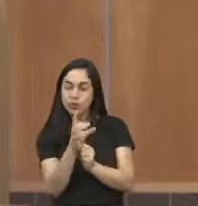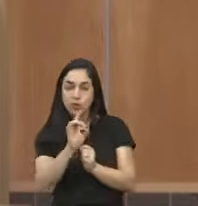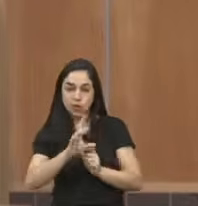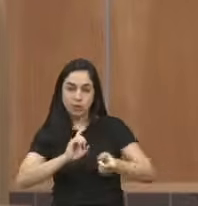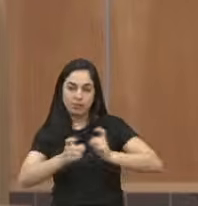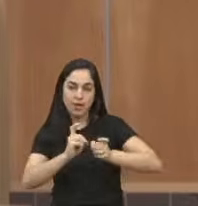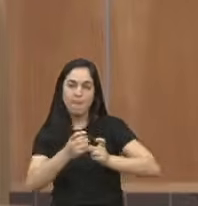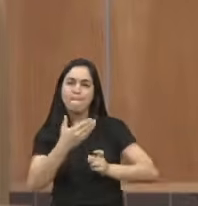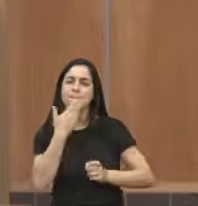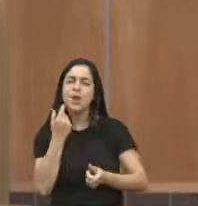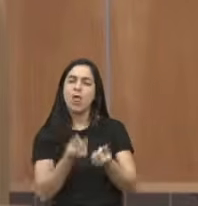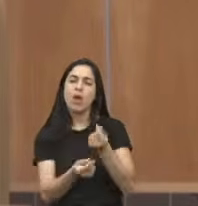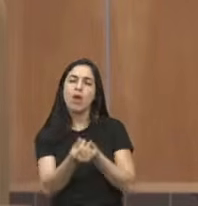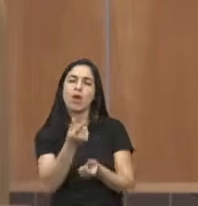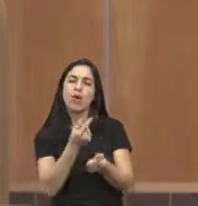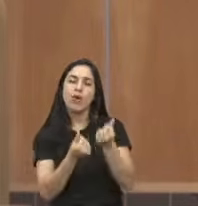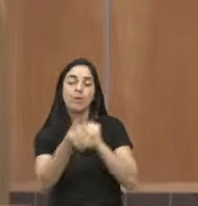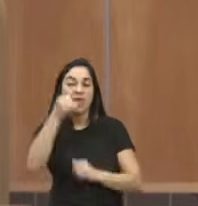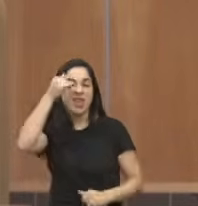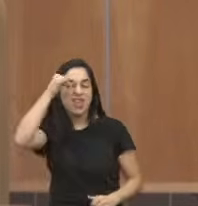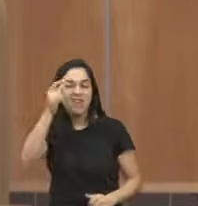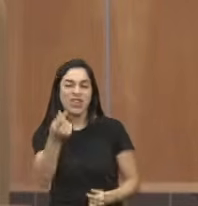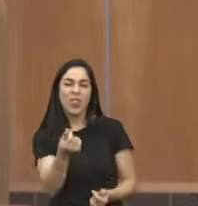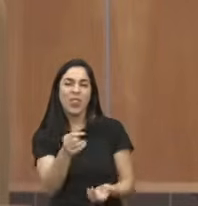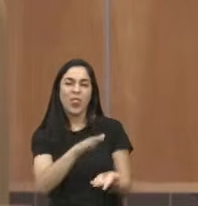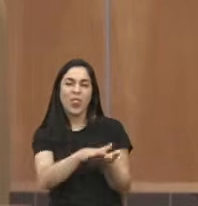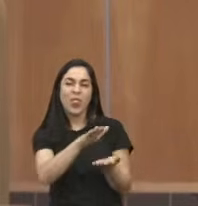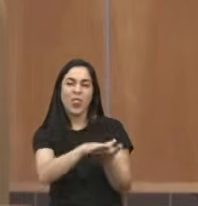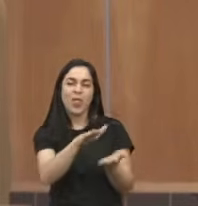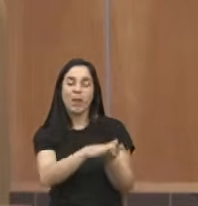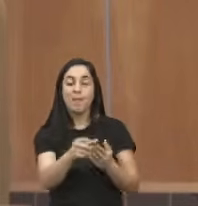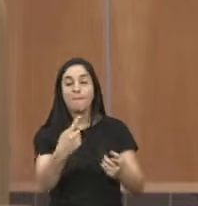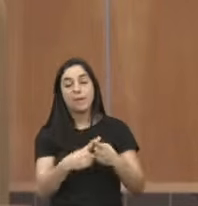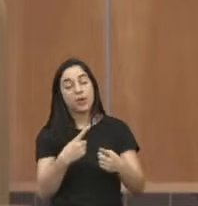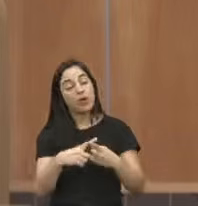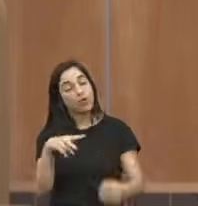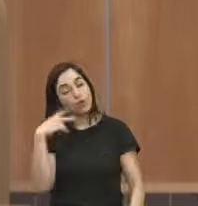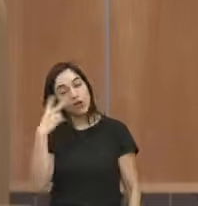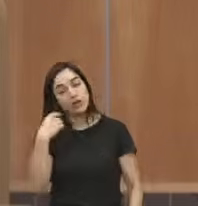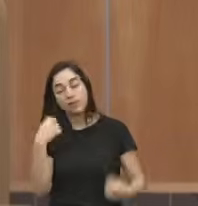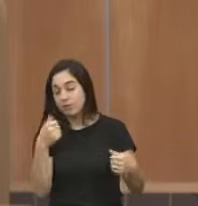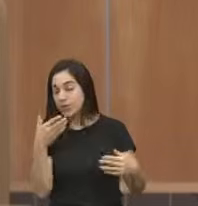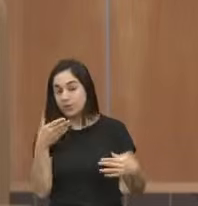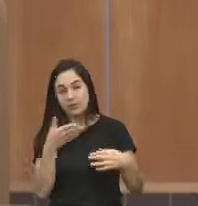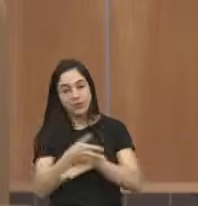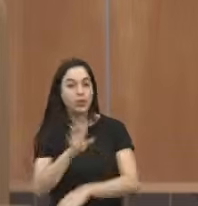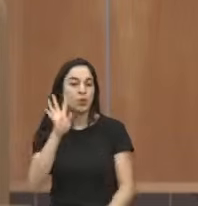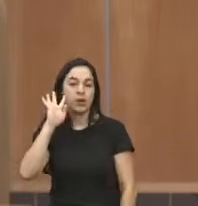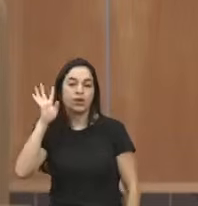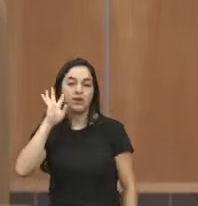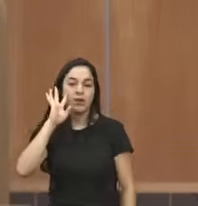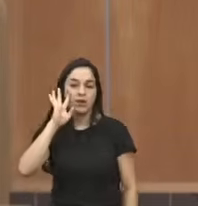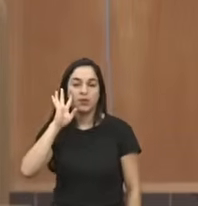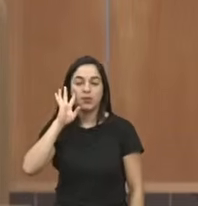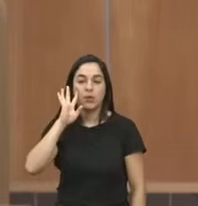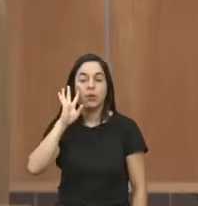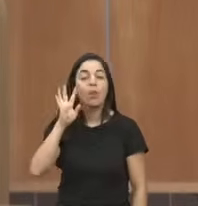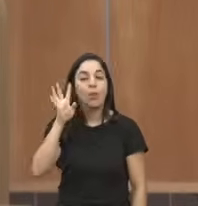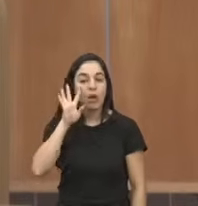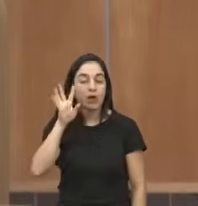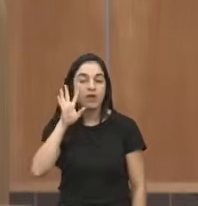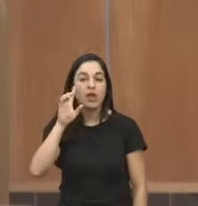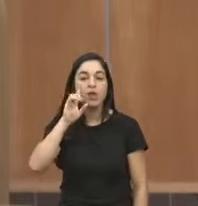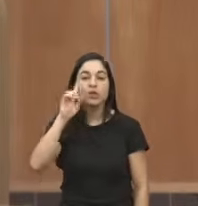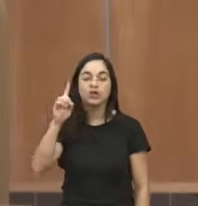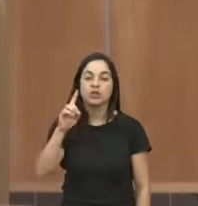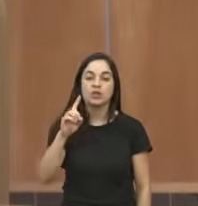redução de gastos. Porque o vereador, ele já tem que estar aqui quarta-feira. Quarta-feira é o dia do vereador ficar aqui